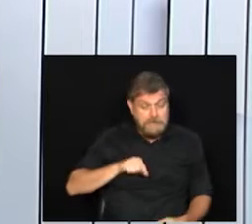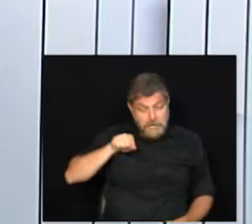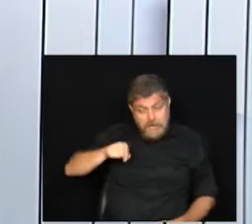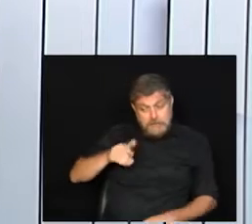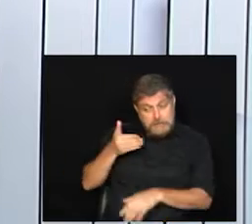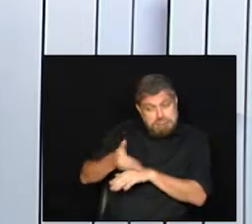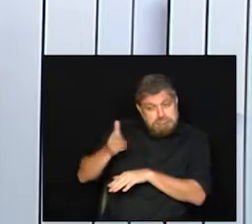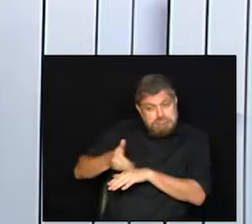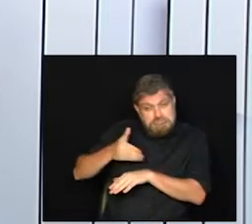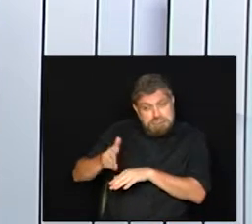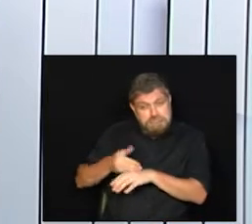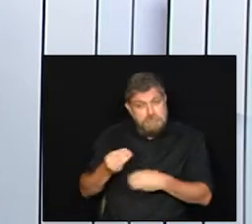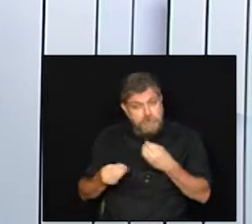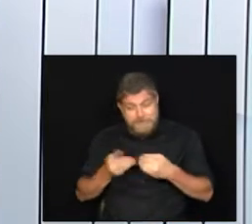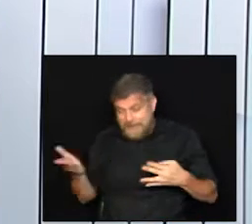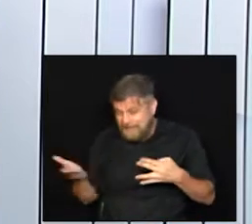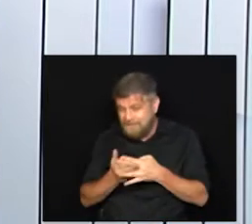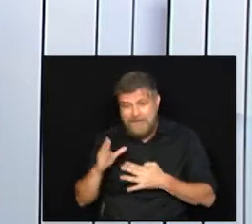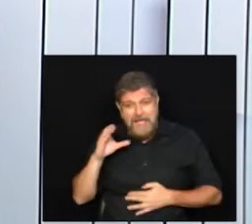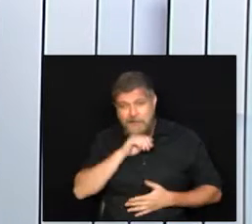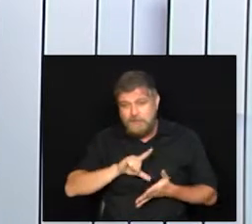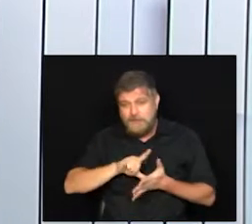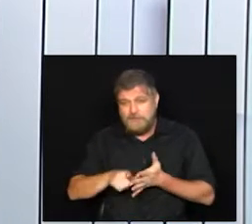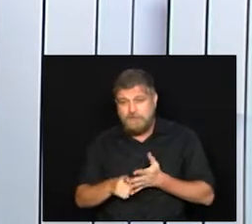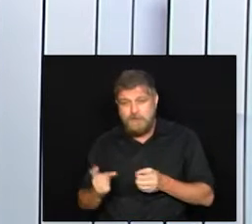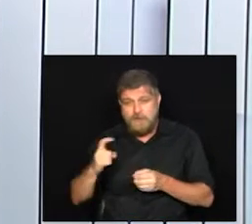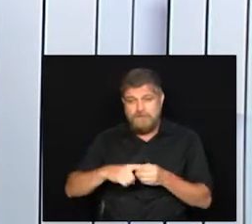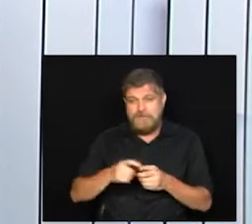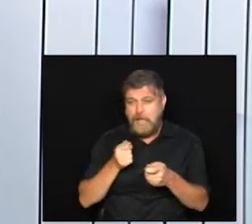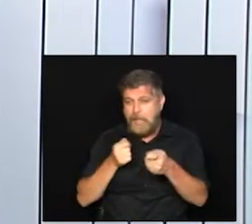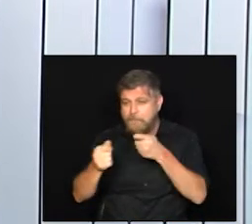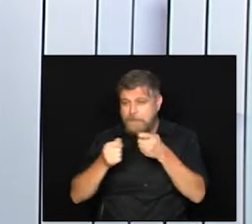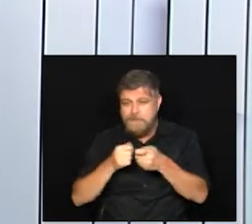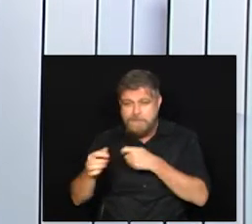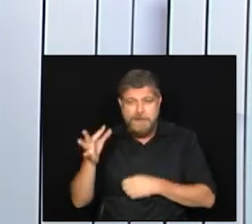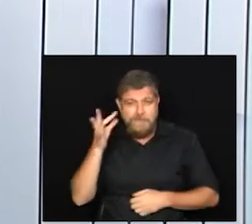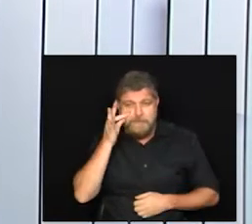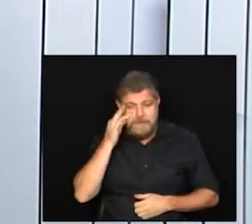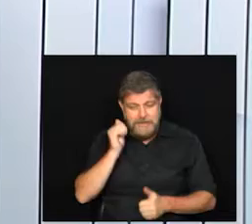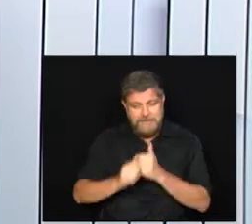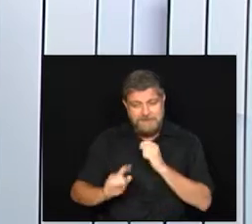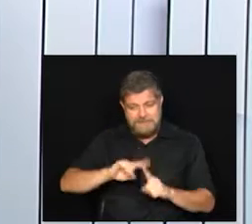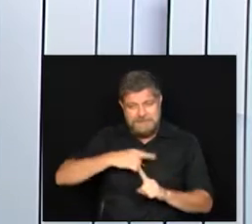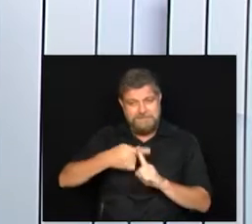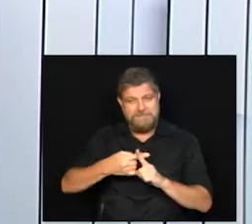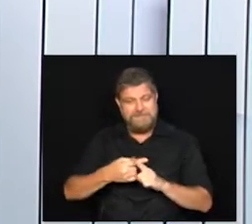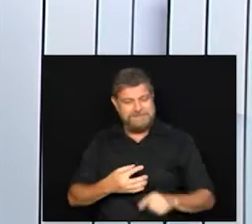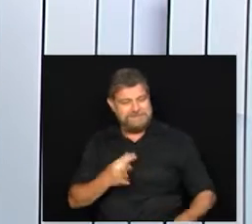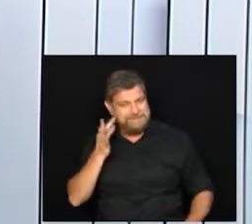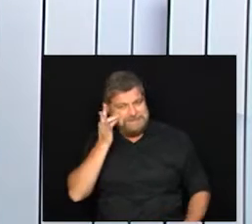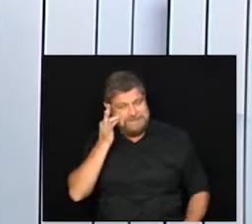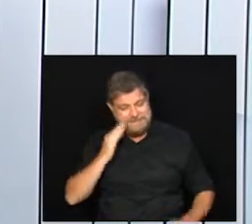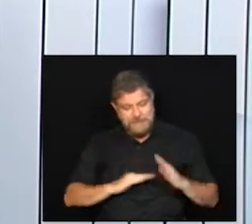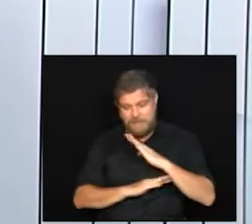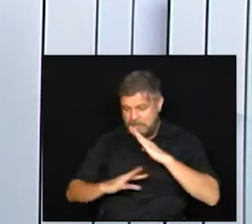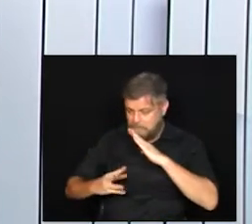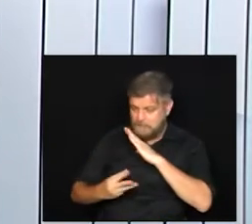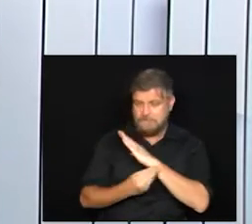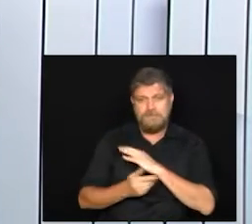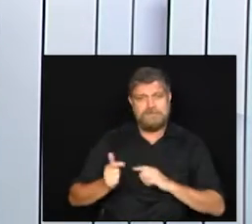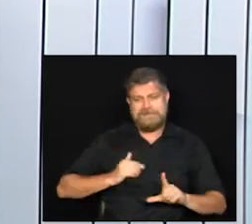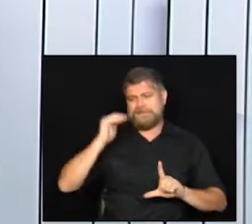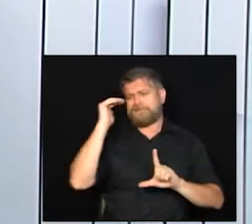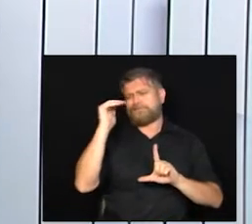conseguindo treinar? Rápido intervalo e na volta tem entrevista Mais Esportes ao vivo aqui no Câmara Total, que tem